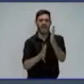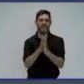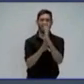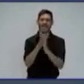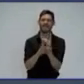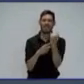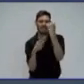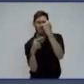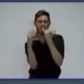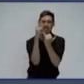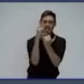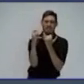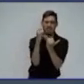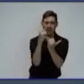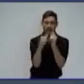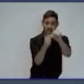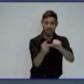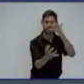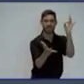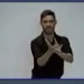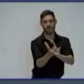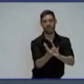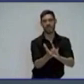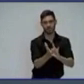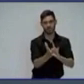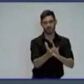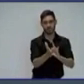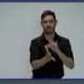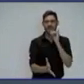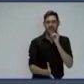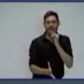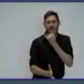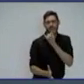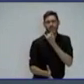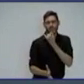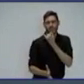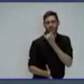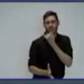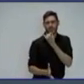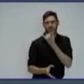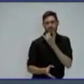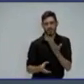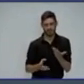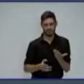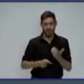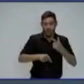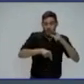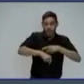impressão de que ela se tornou verdade. É muito triste o ponto a que